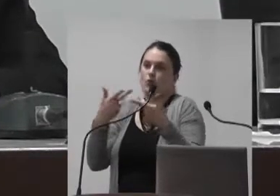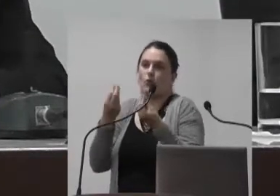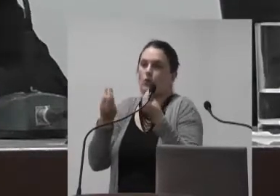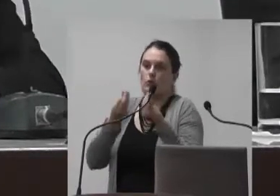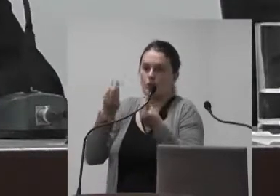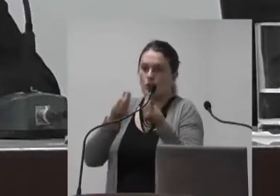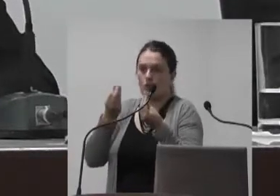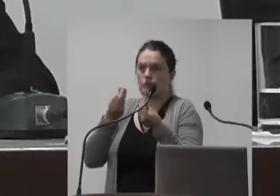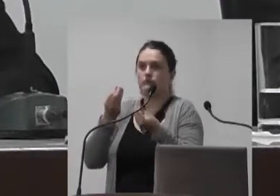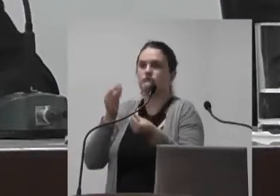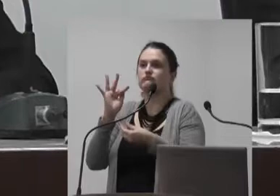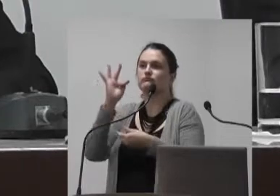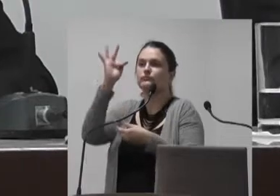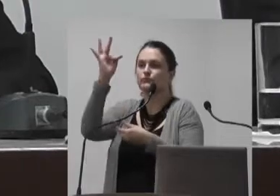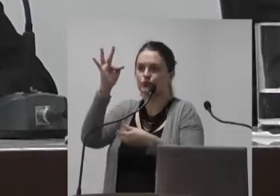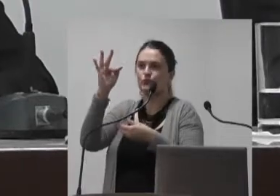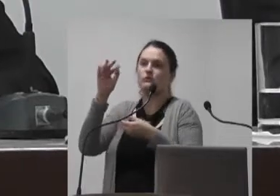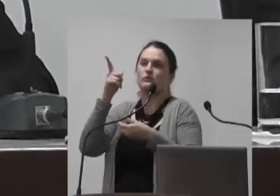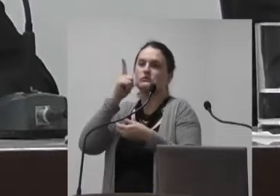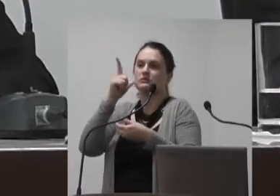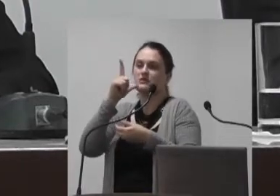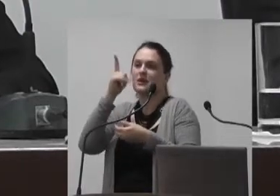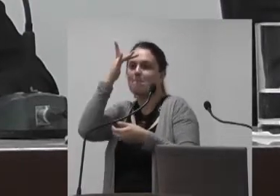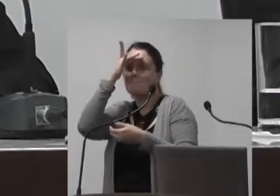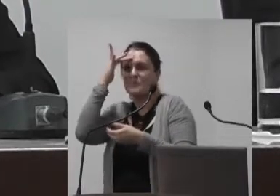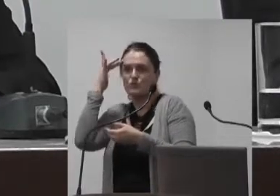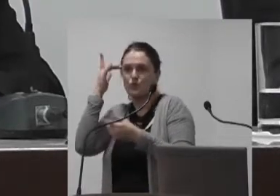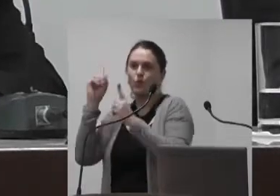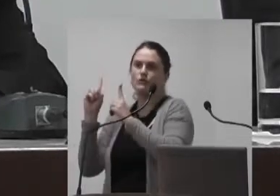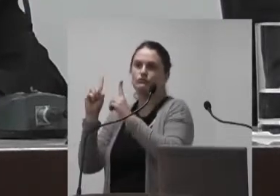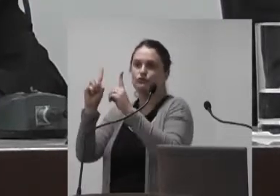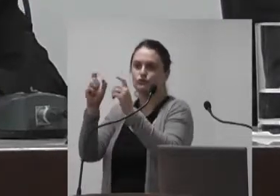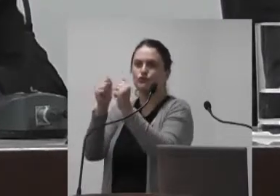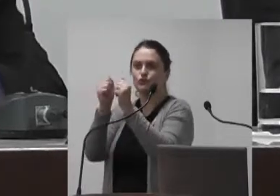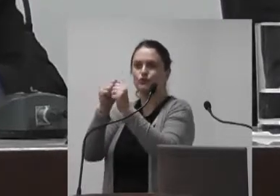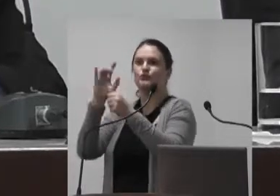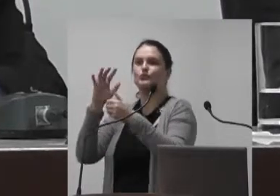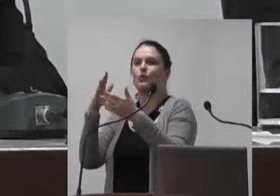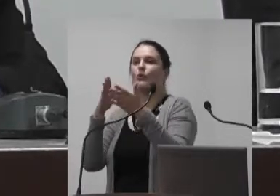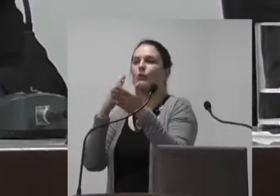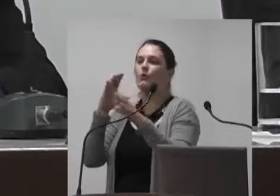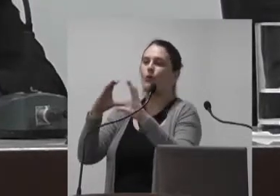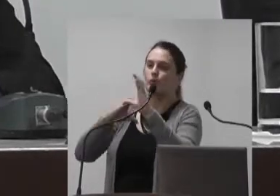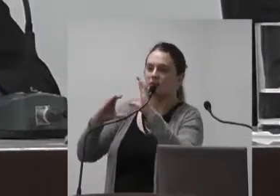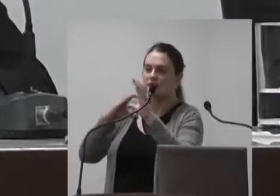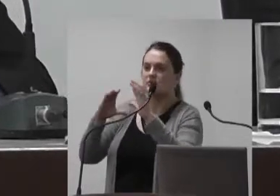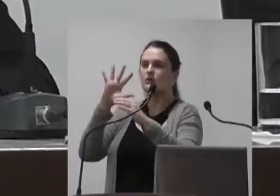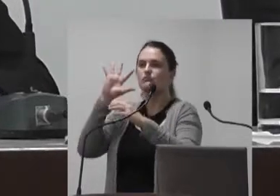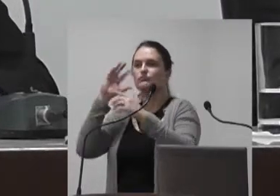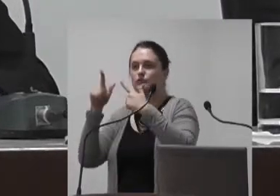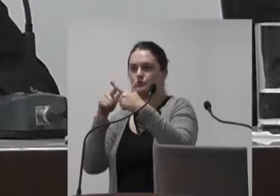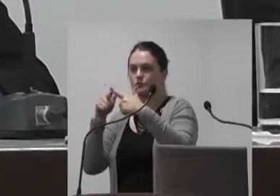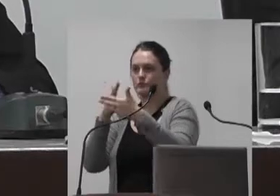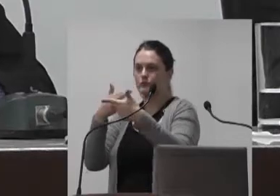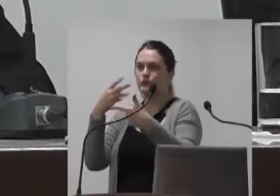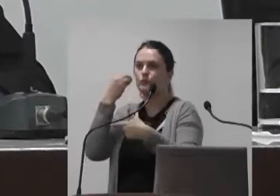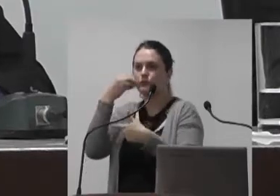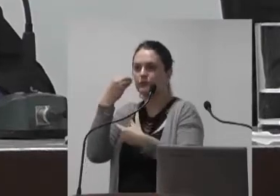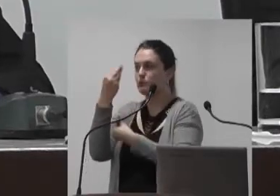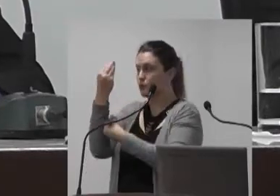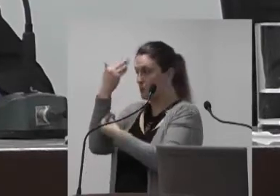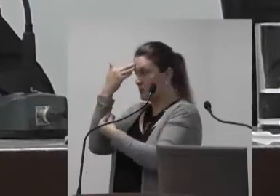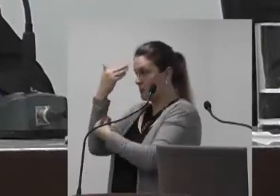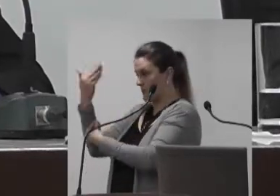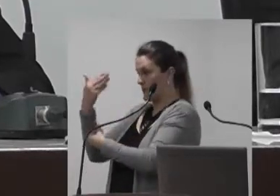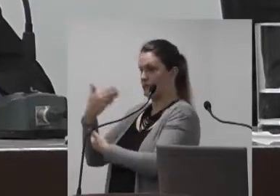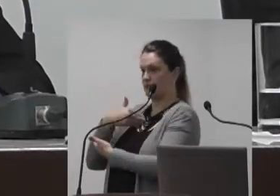forma, estar proporcionando para eles esta oportunidade. Muito obrigado